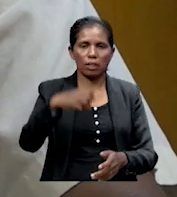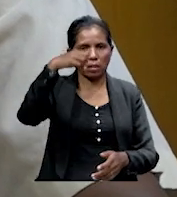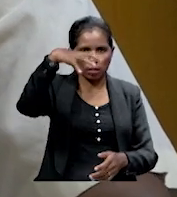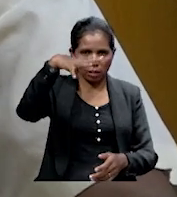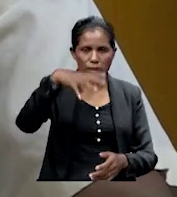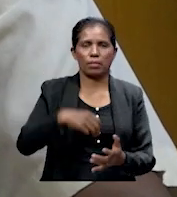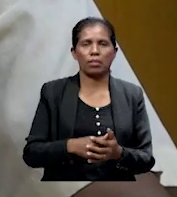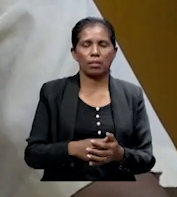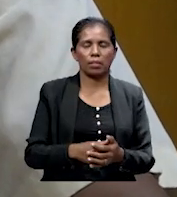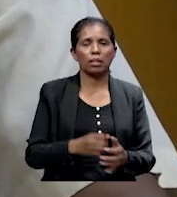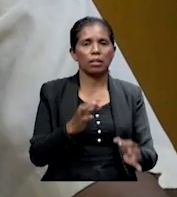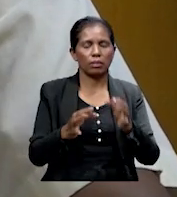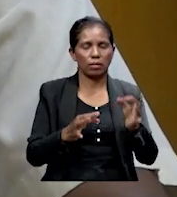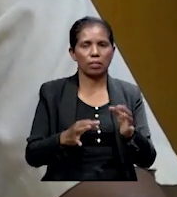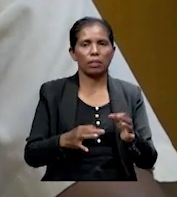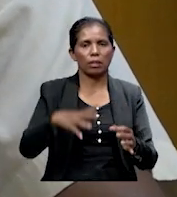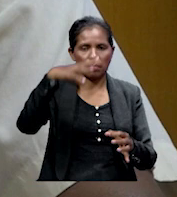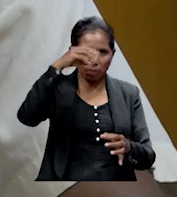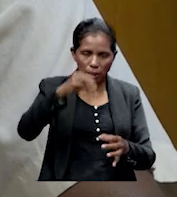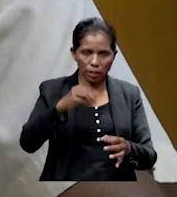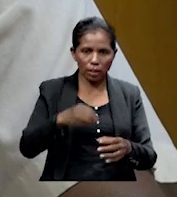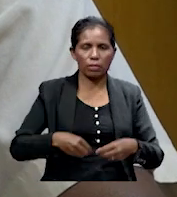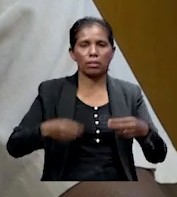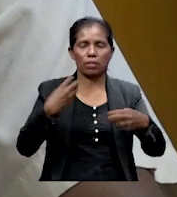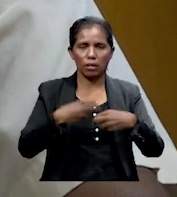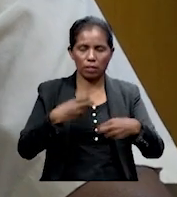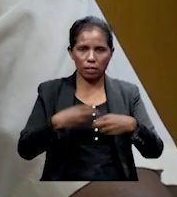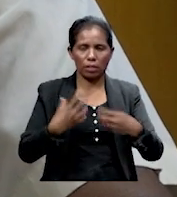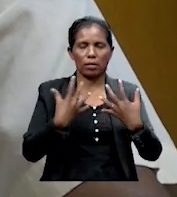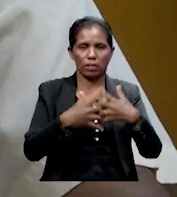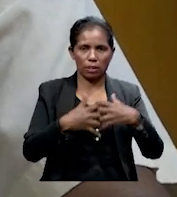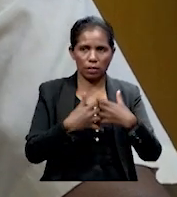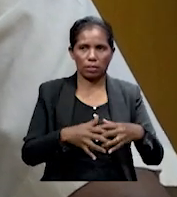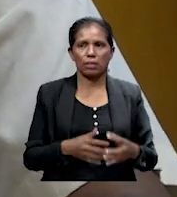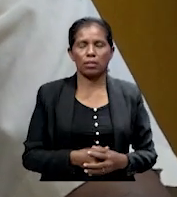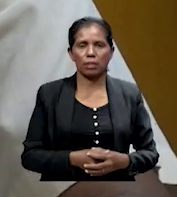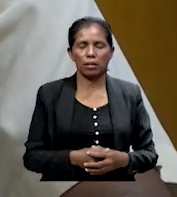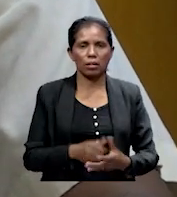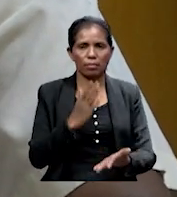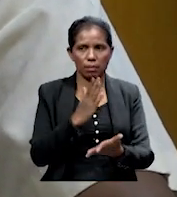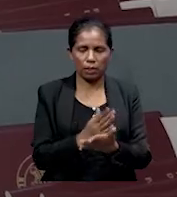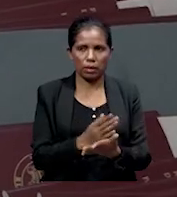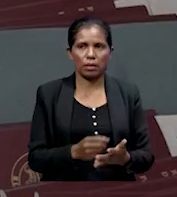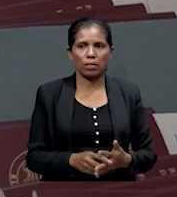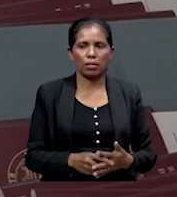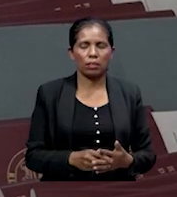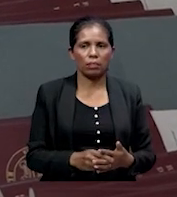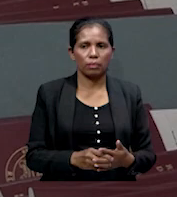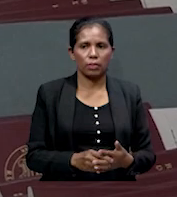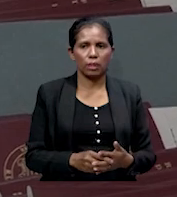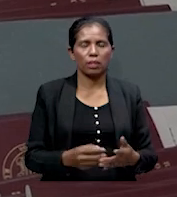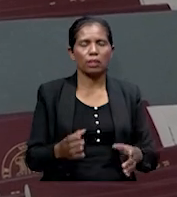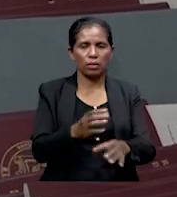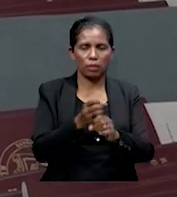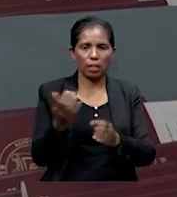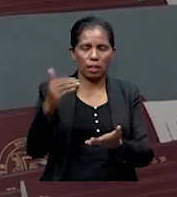mate, nem prejudica aqueles que vai a server. E quando o server maca para, e tá tu recupera a fila